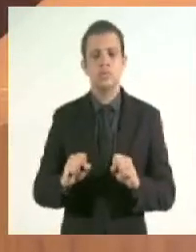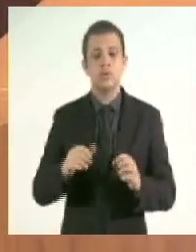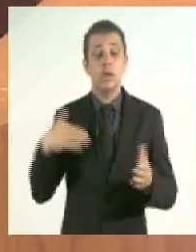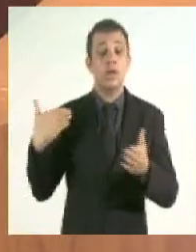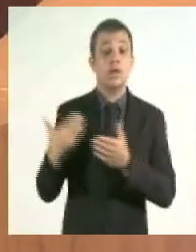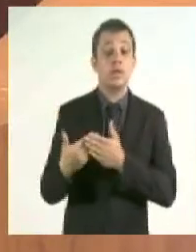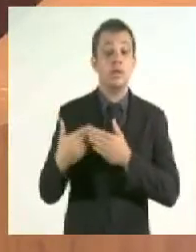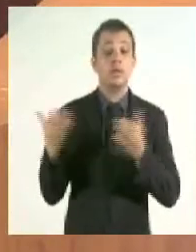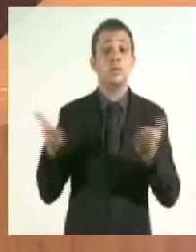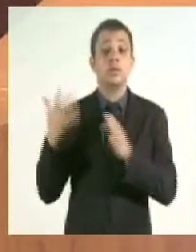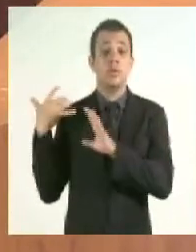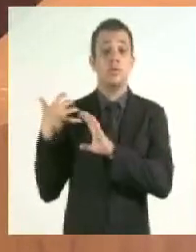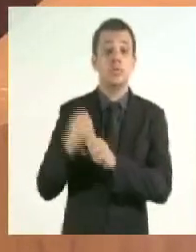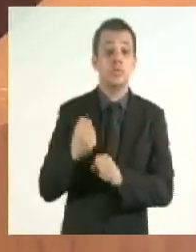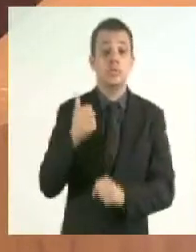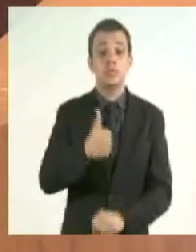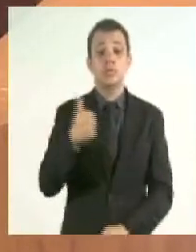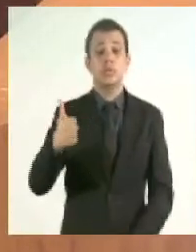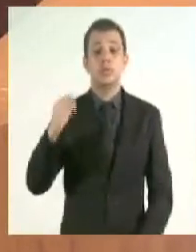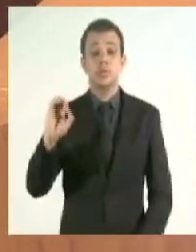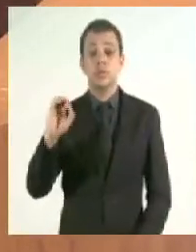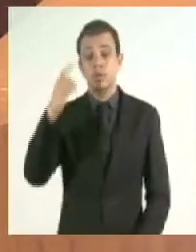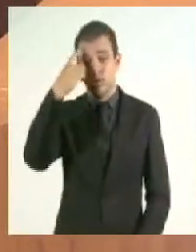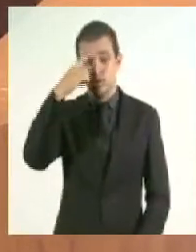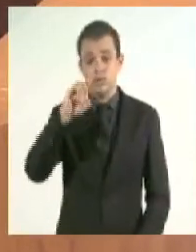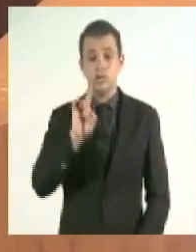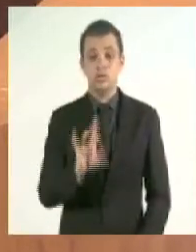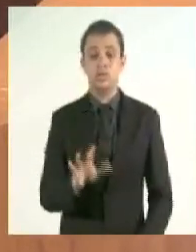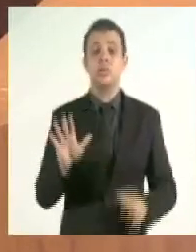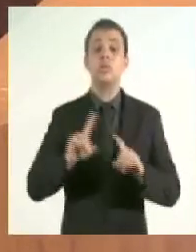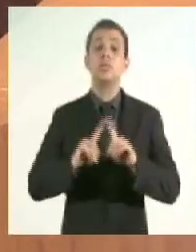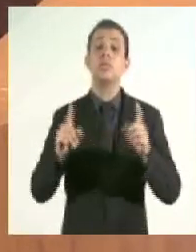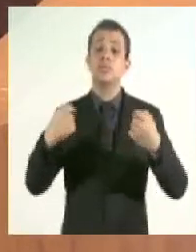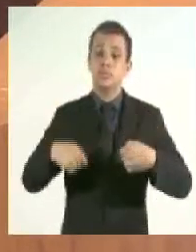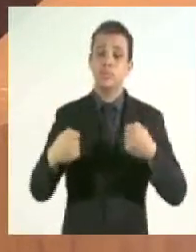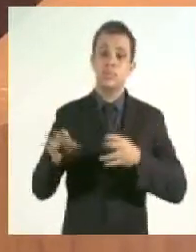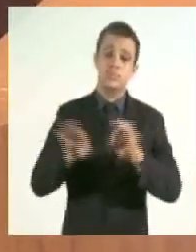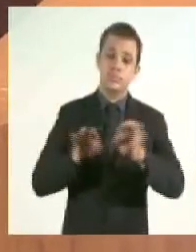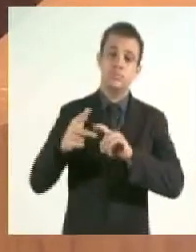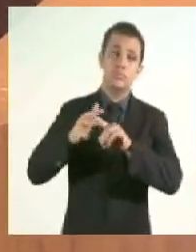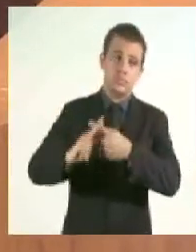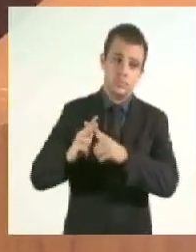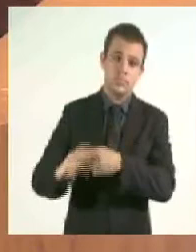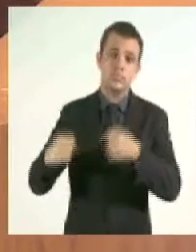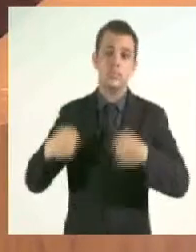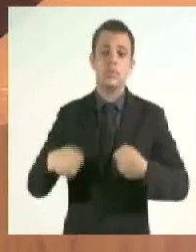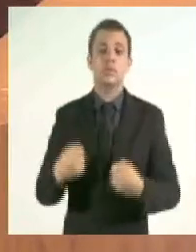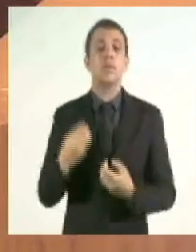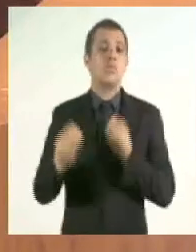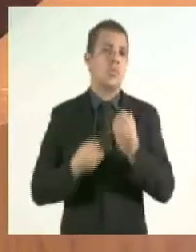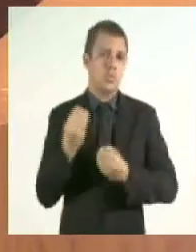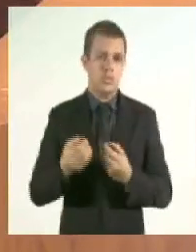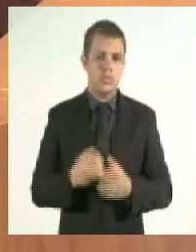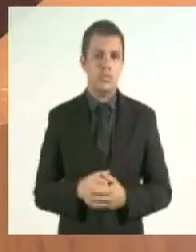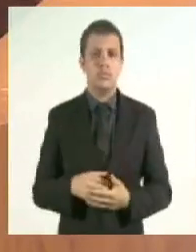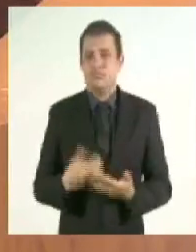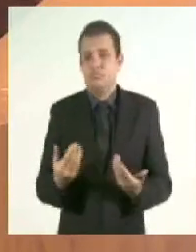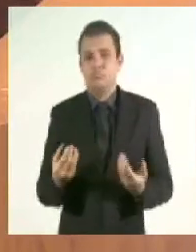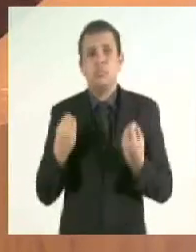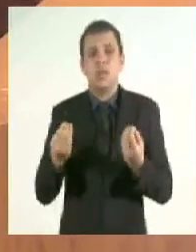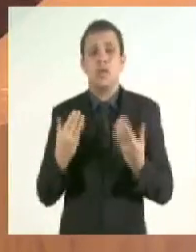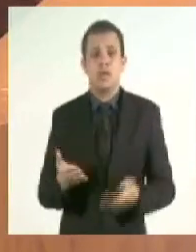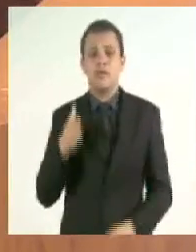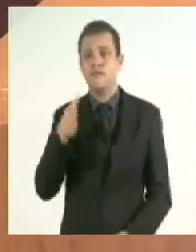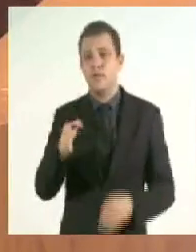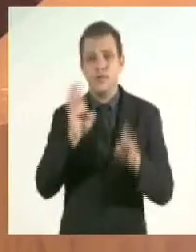Dino. Tem conserto. É preciso consertar. Não adianta ir para o Facebook, me insultar a